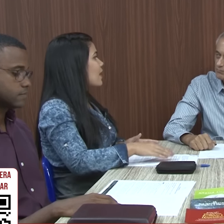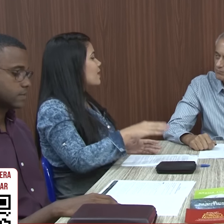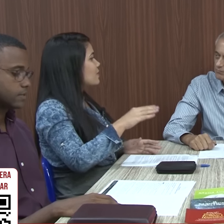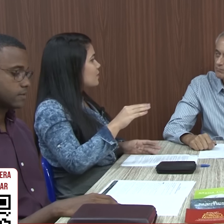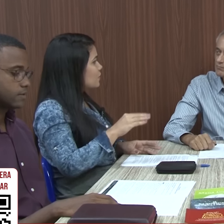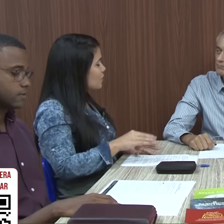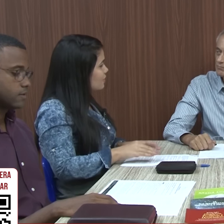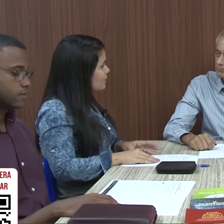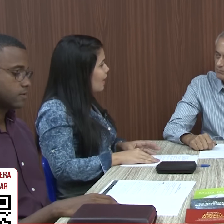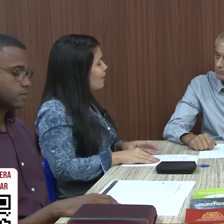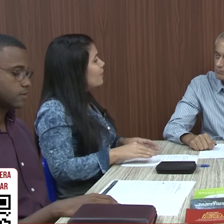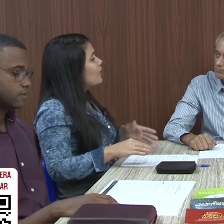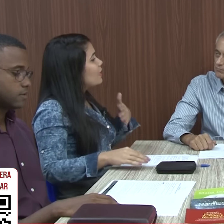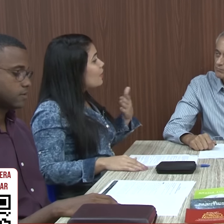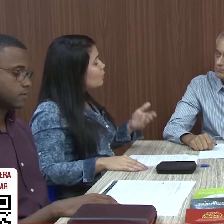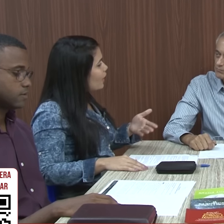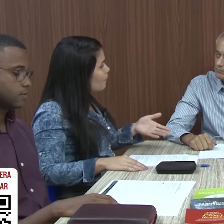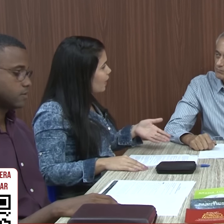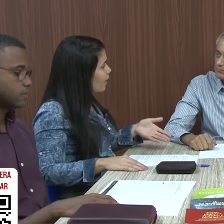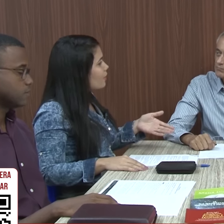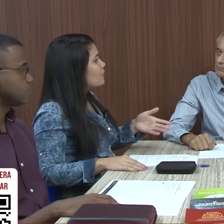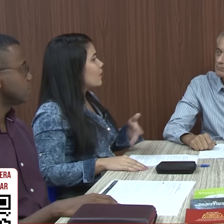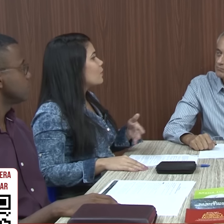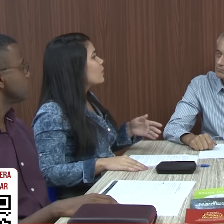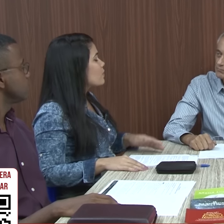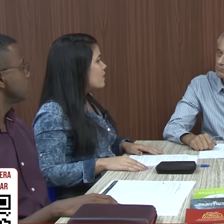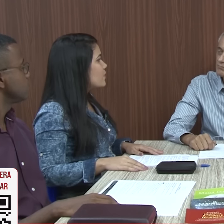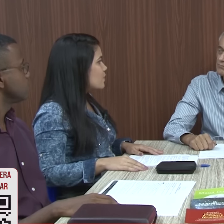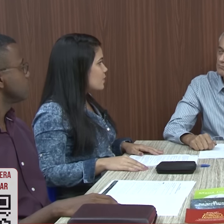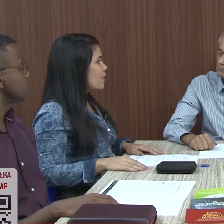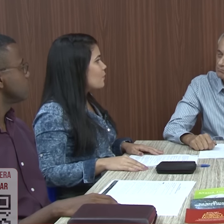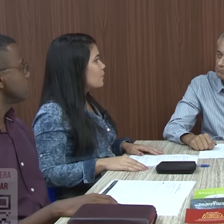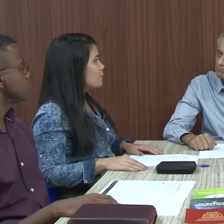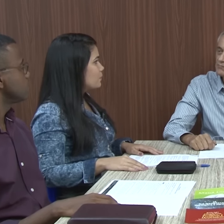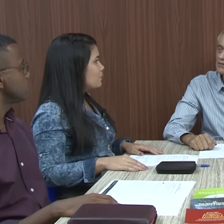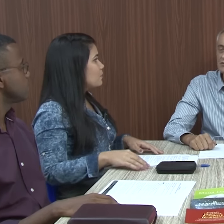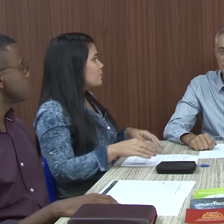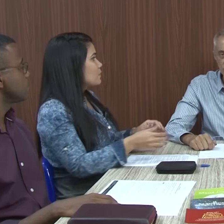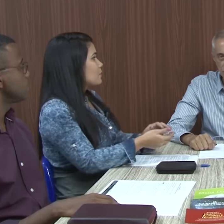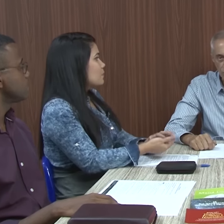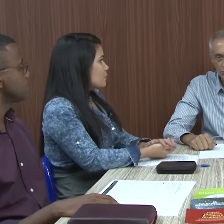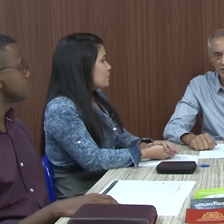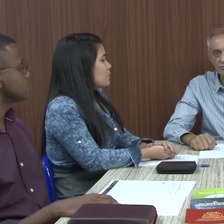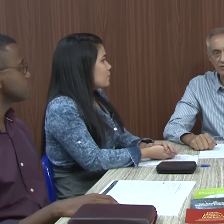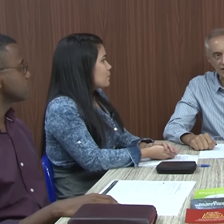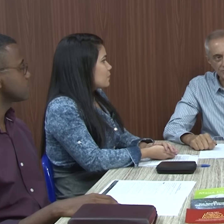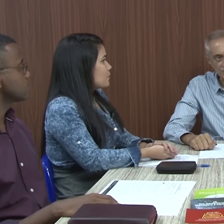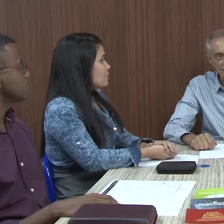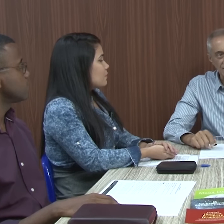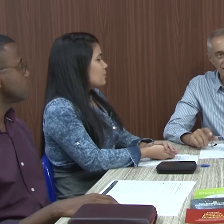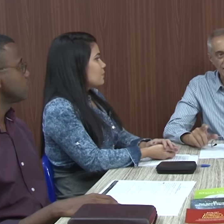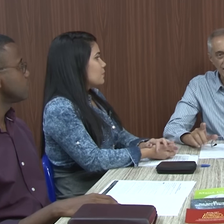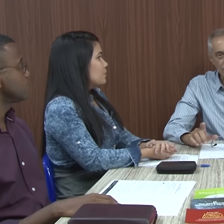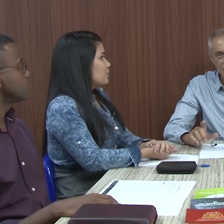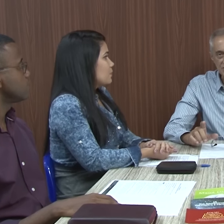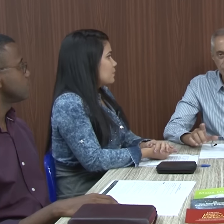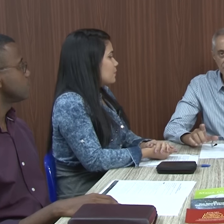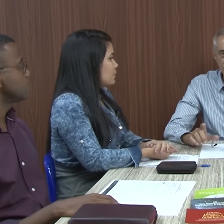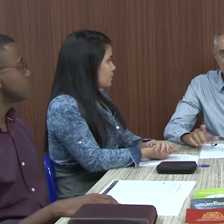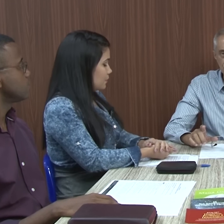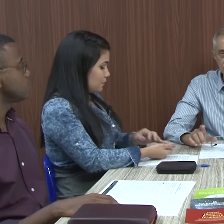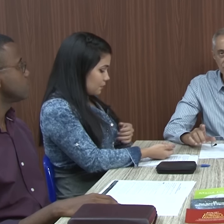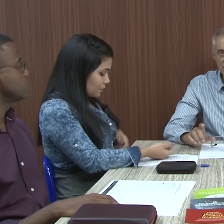sua casa, descansar e não trabalhar naquilo que é o serviço do Senhor. Muito bom, é verdade. O